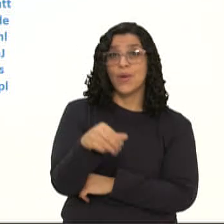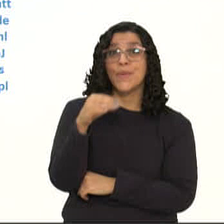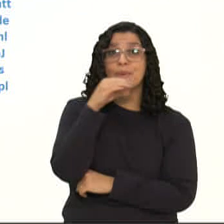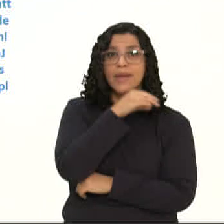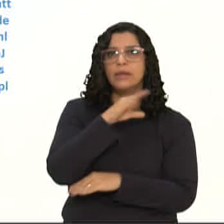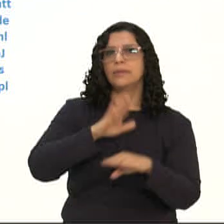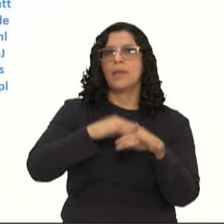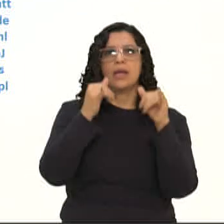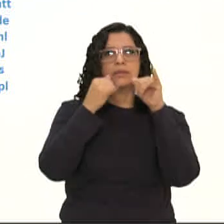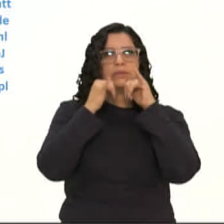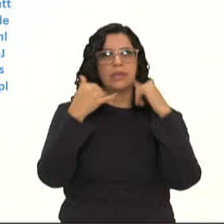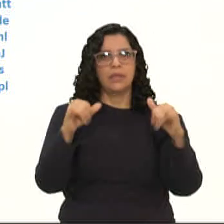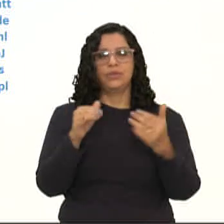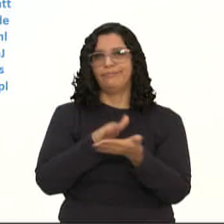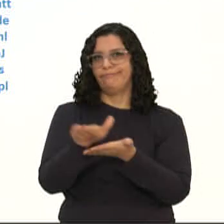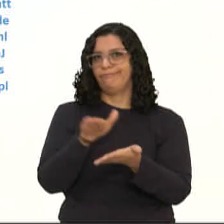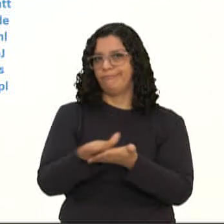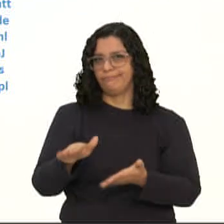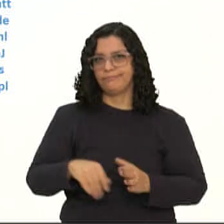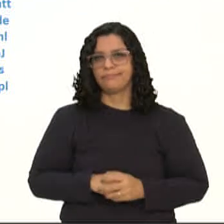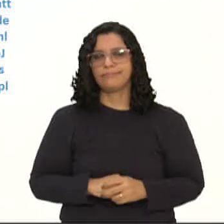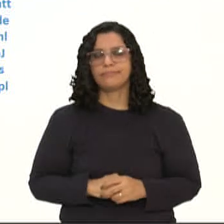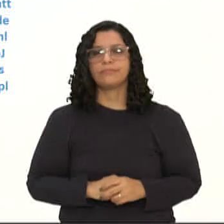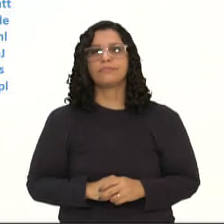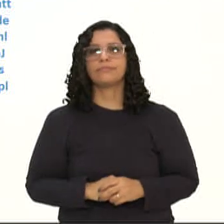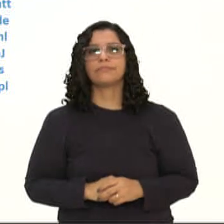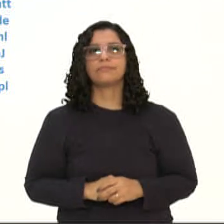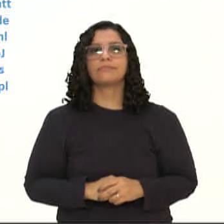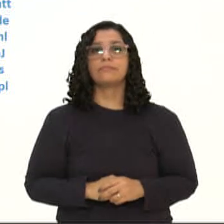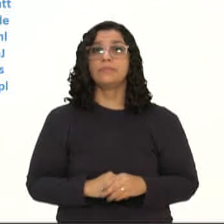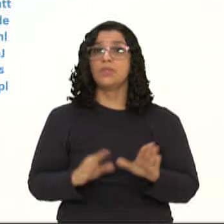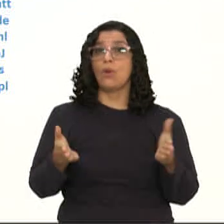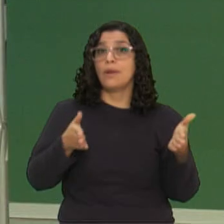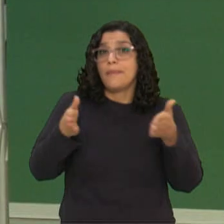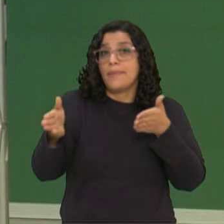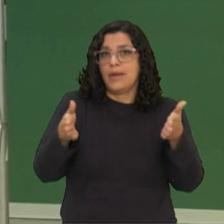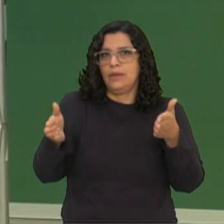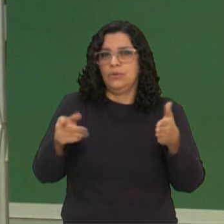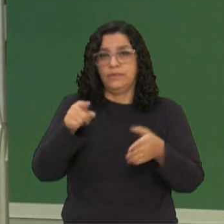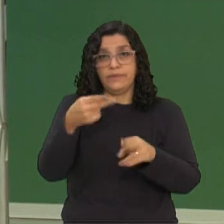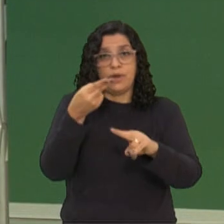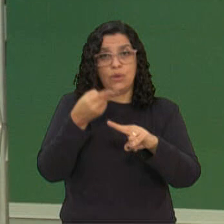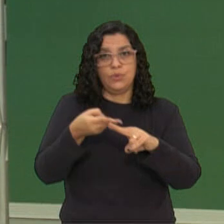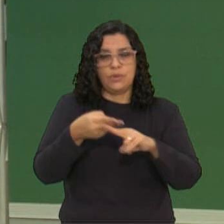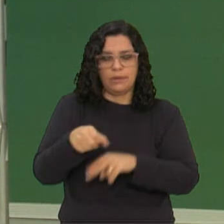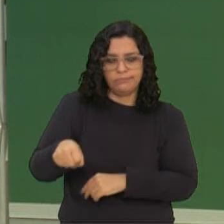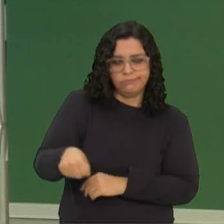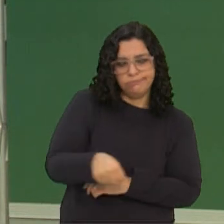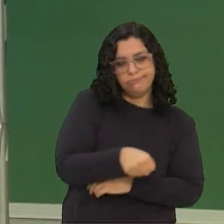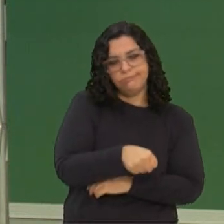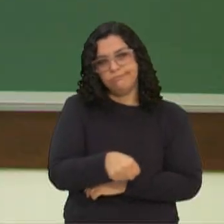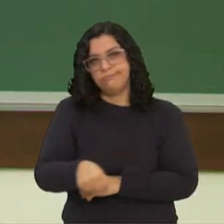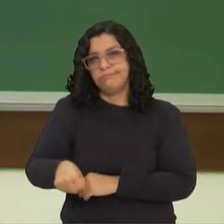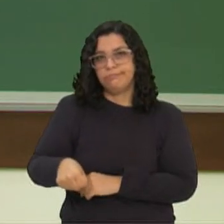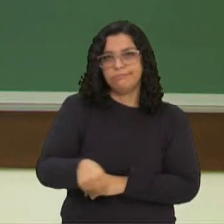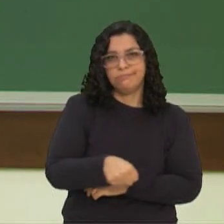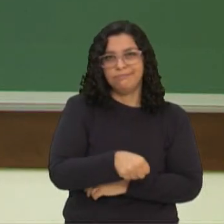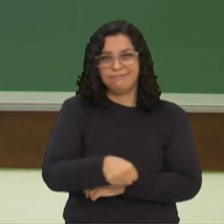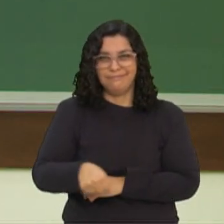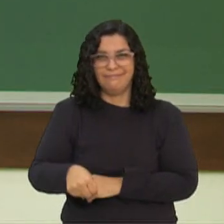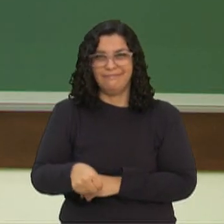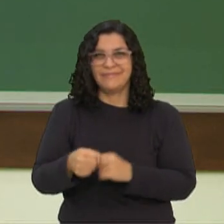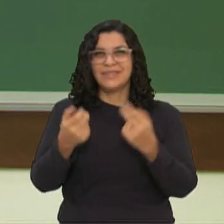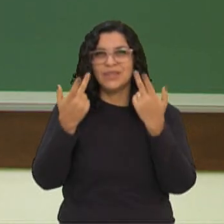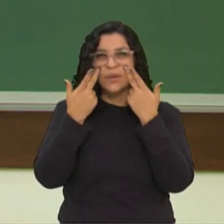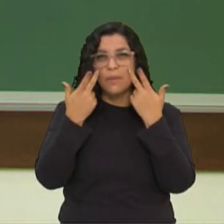mais energia, né? Então, nesse período que você usa o ferro elétrico, por exemplo,